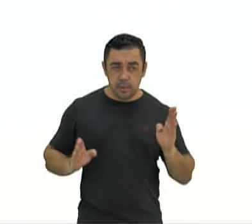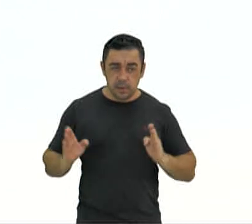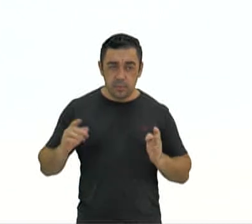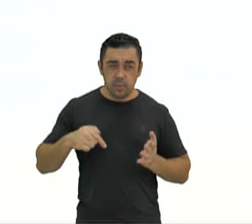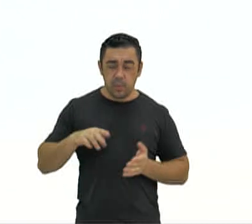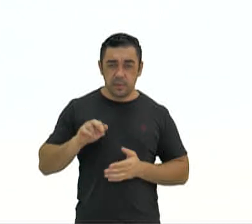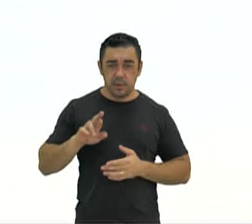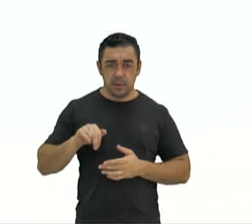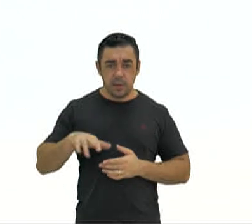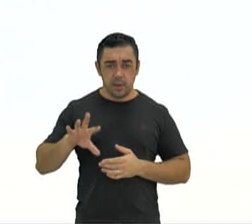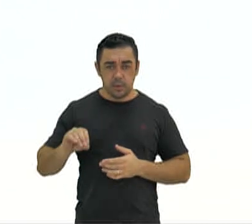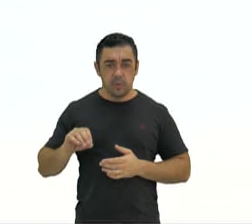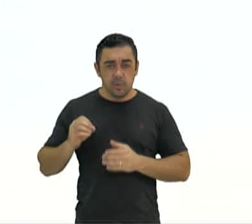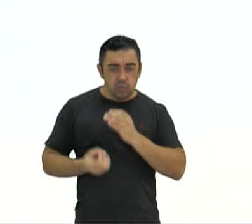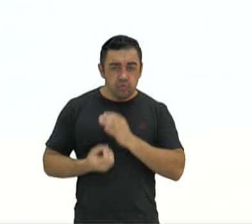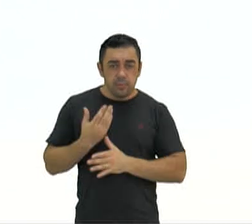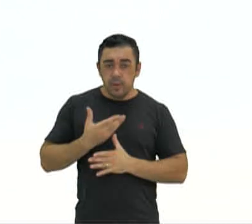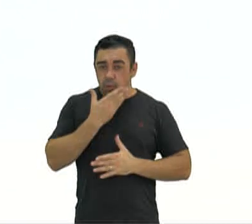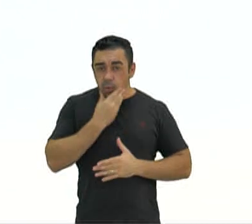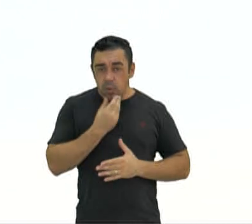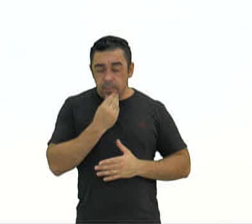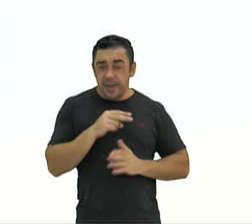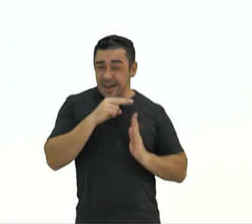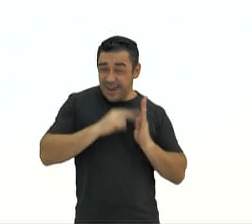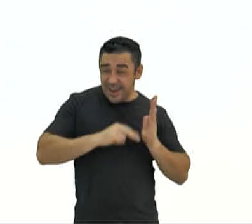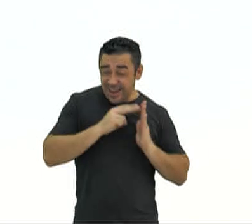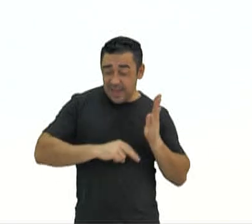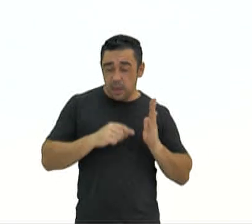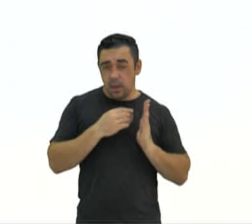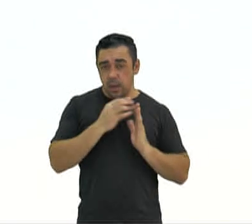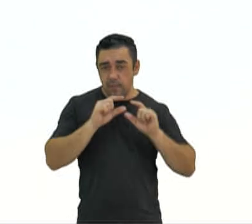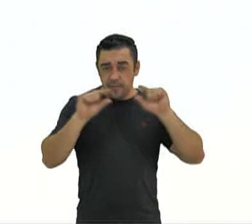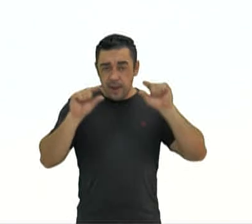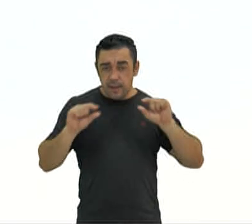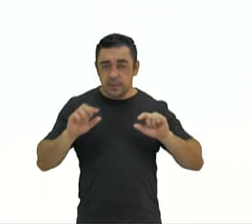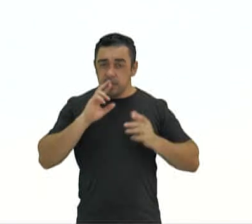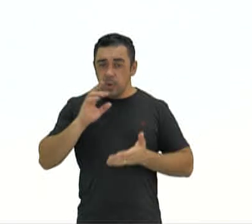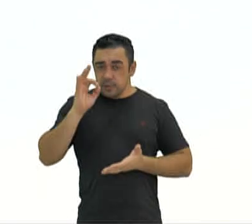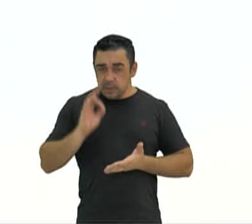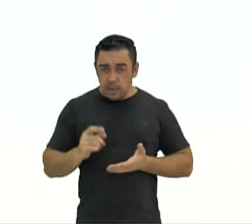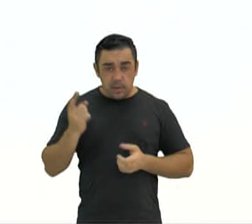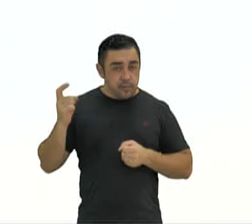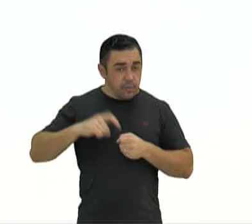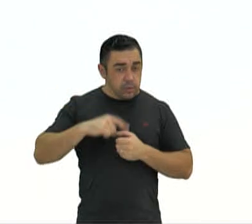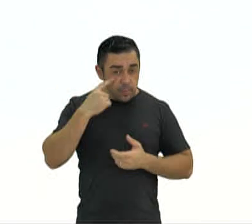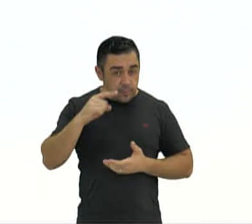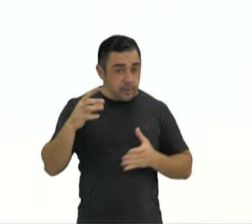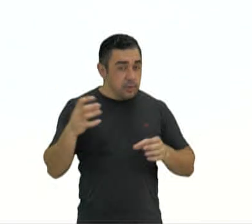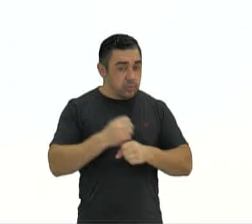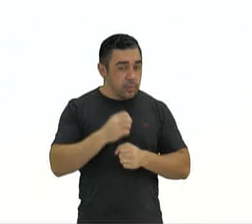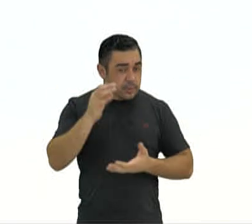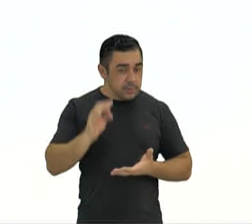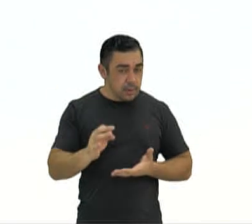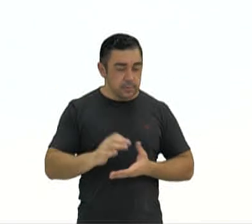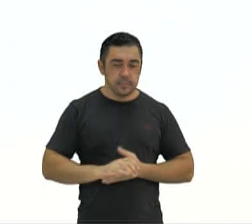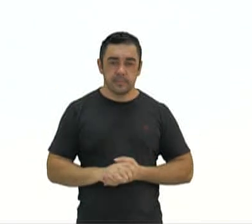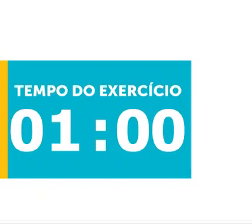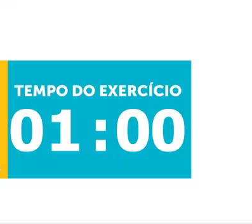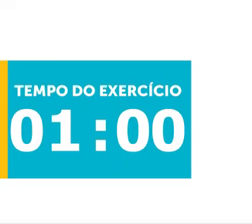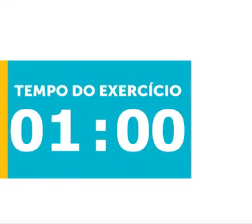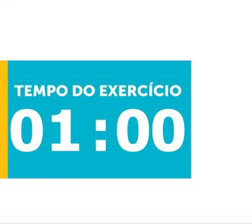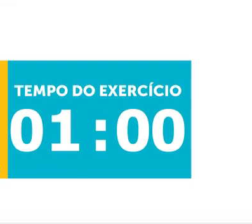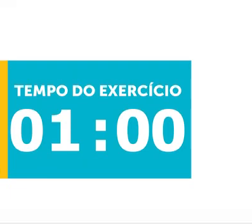em que surge o Homo sapiens. Leiam as frases e marquem as corretas, voltamos já já com a soma final.